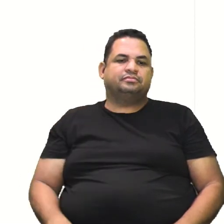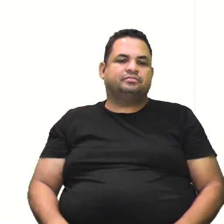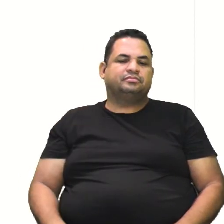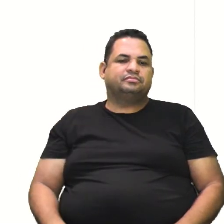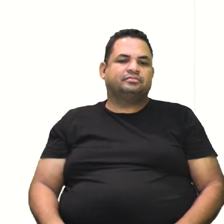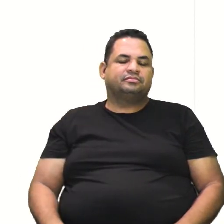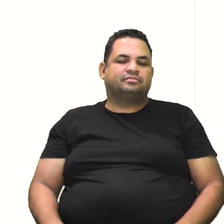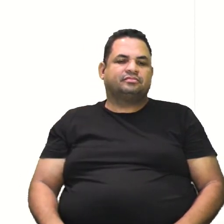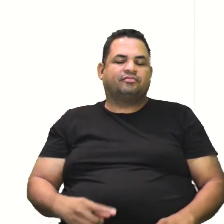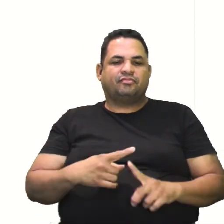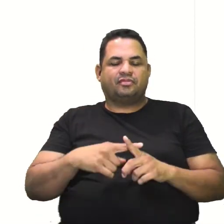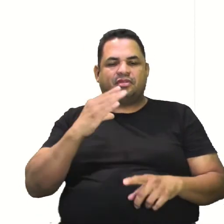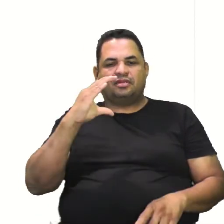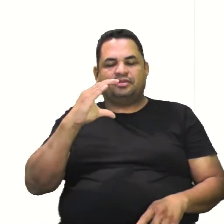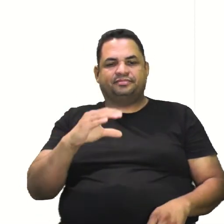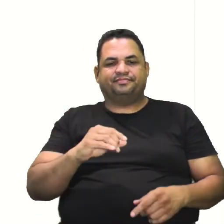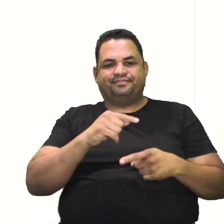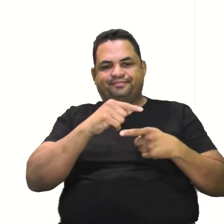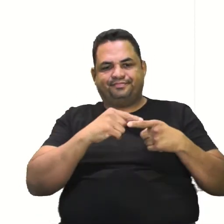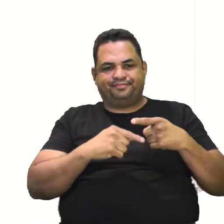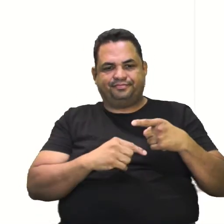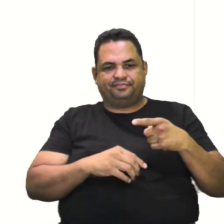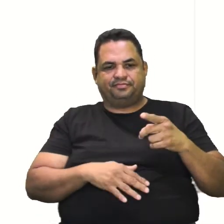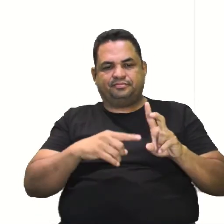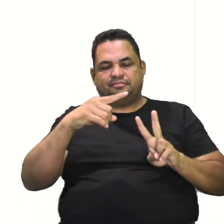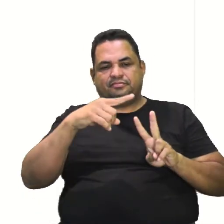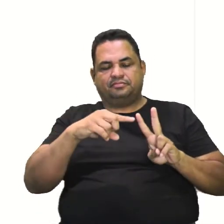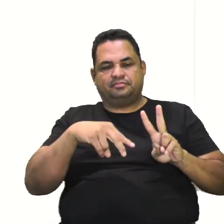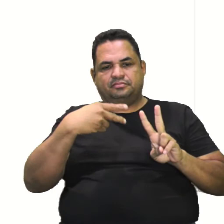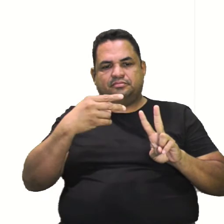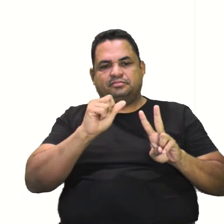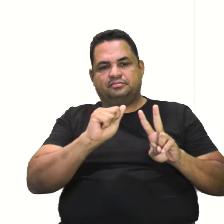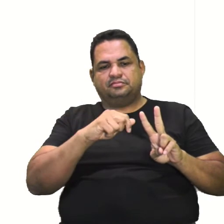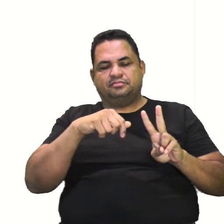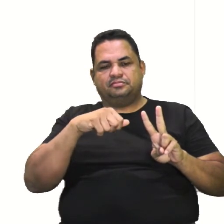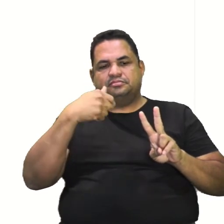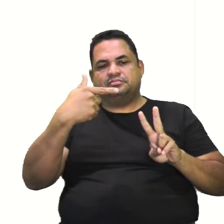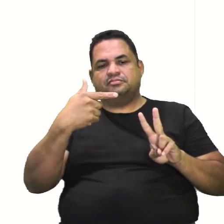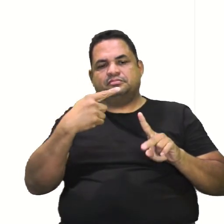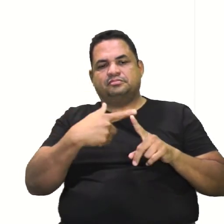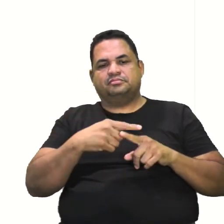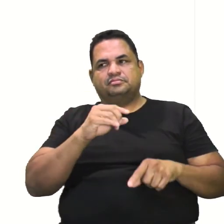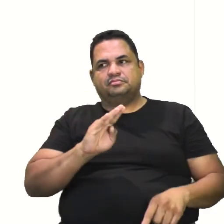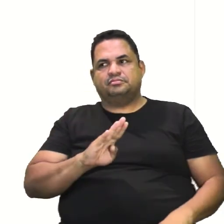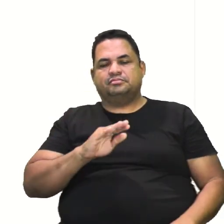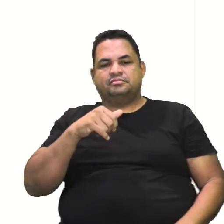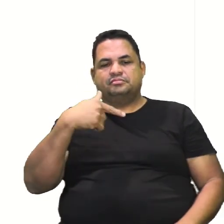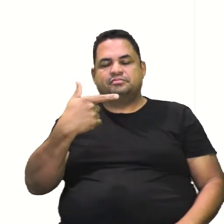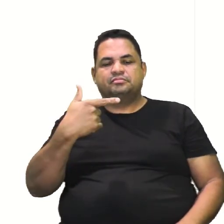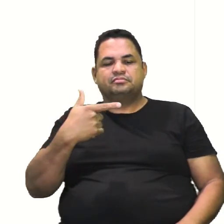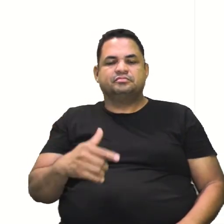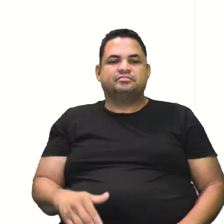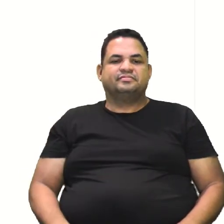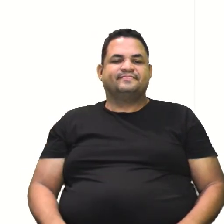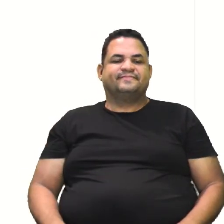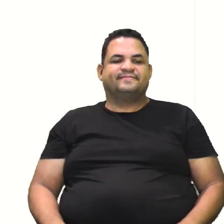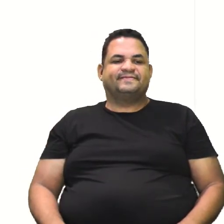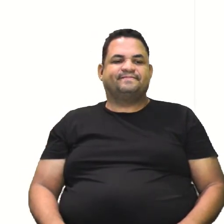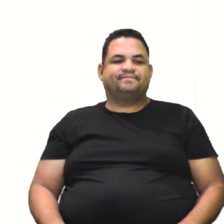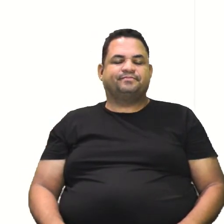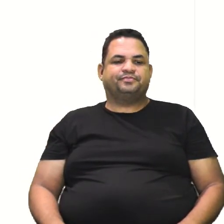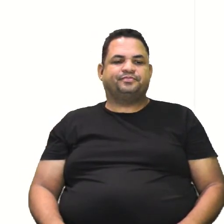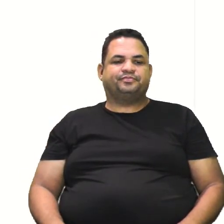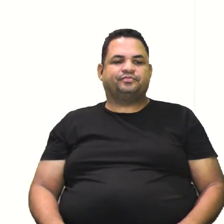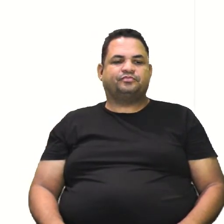musiquinha para isso aqui também, né? Mais C sobre a raiz quadrada de A ao quadrado mais B ao quadrado. Então,